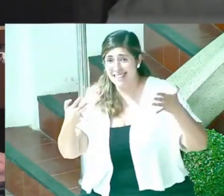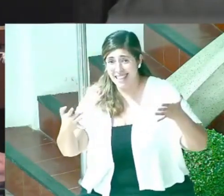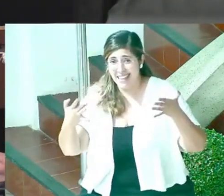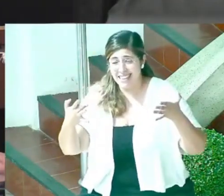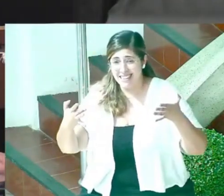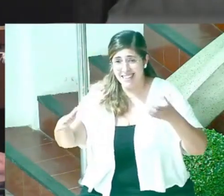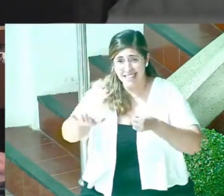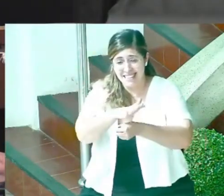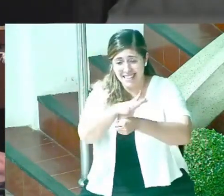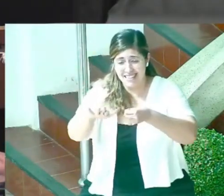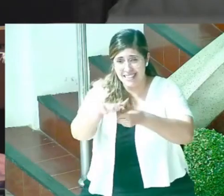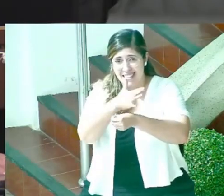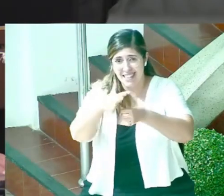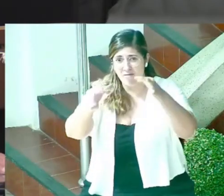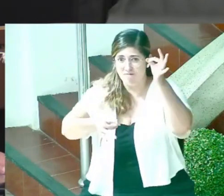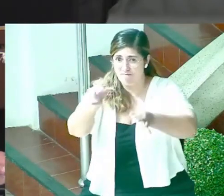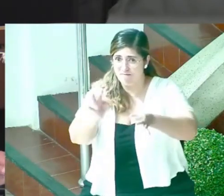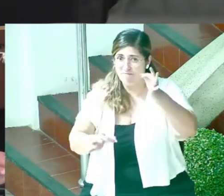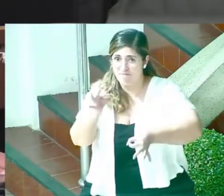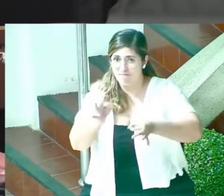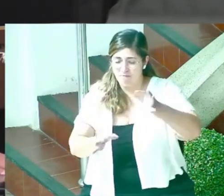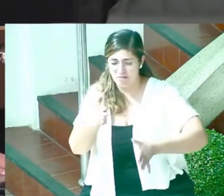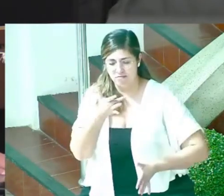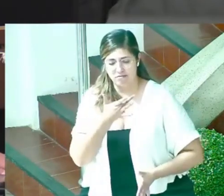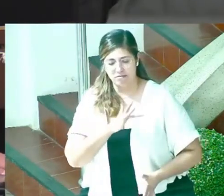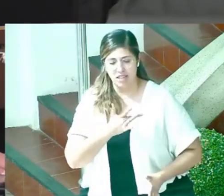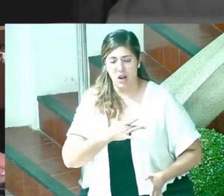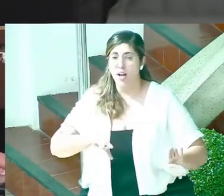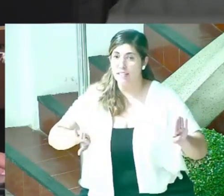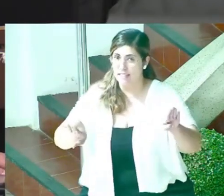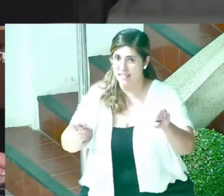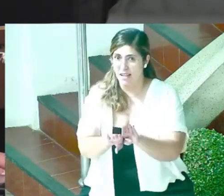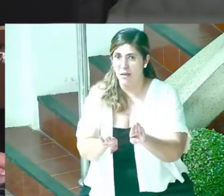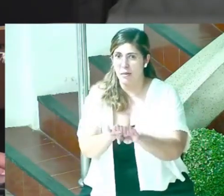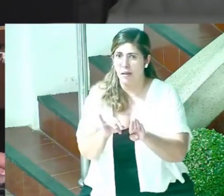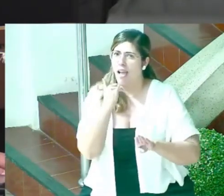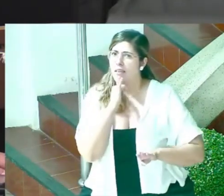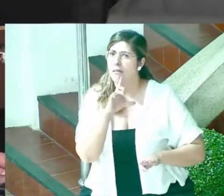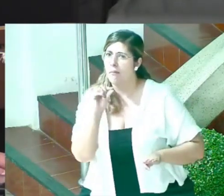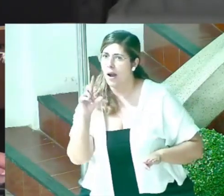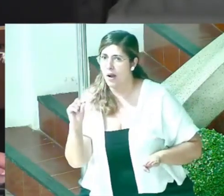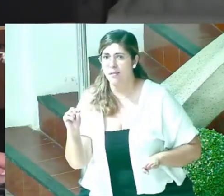olhou para Jesus e disse, Senhor, ensina-nos a orar.